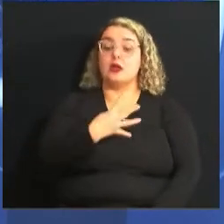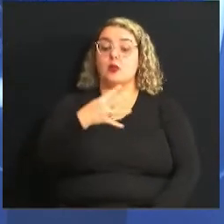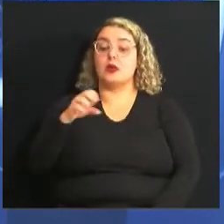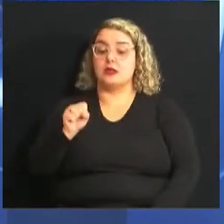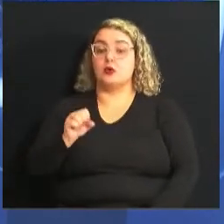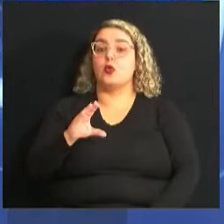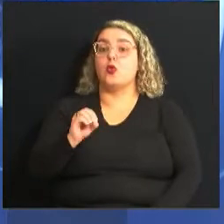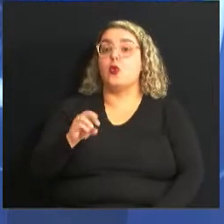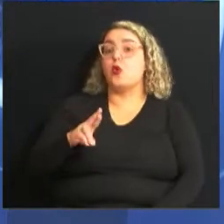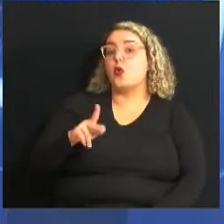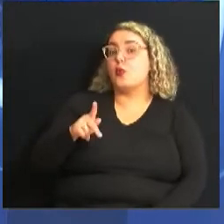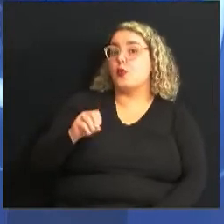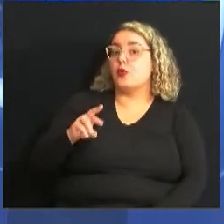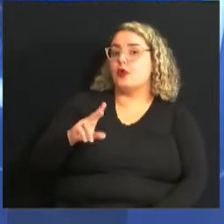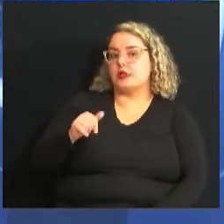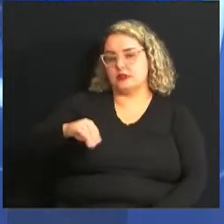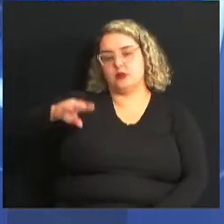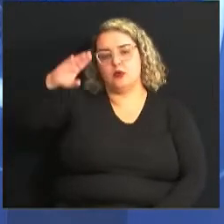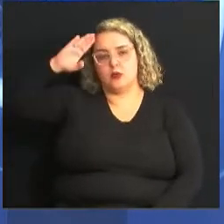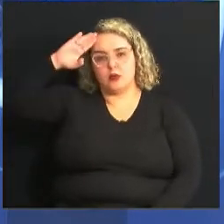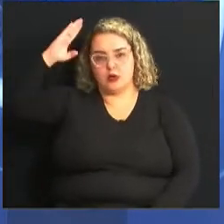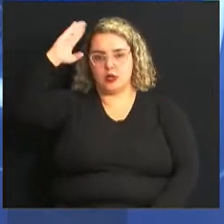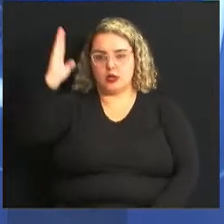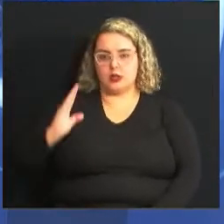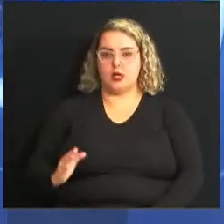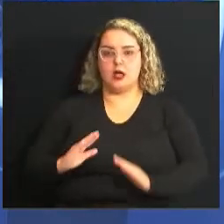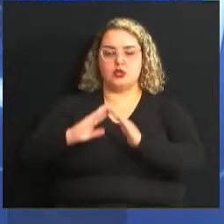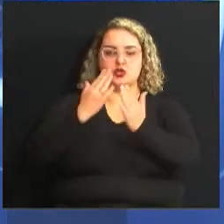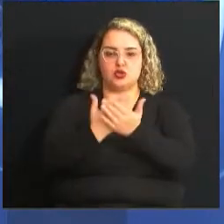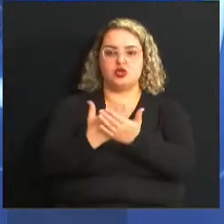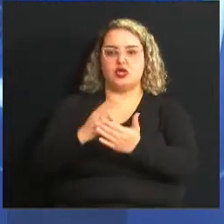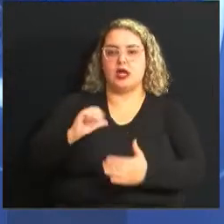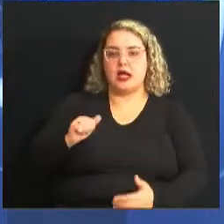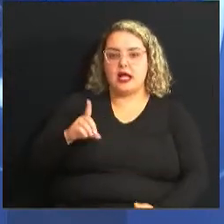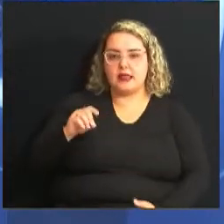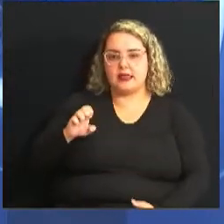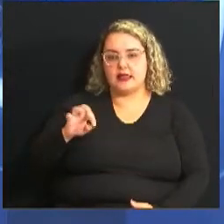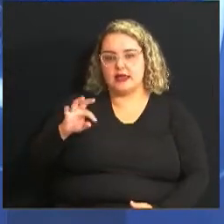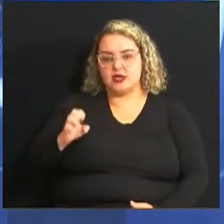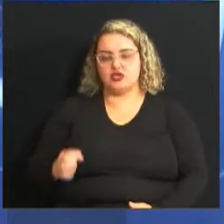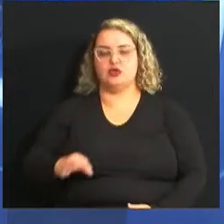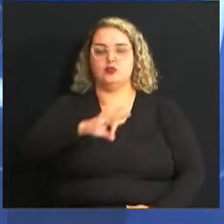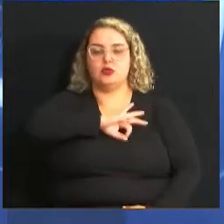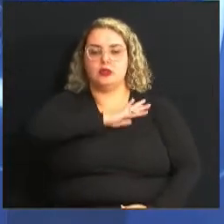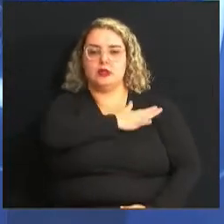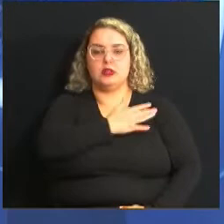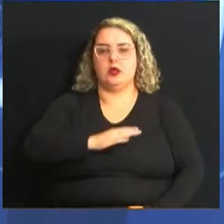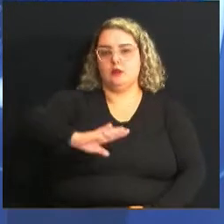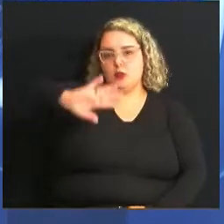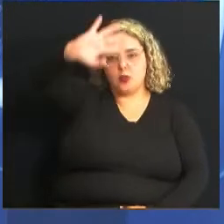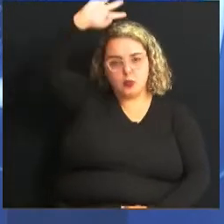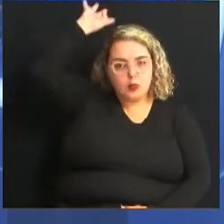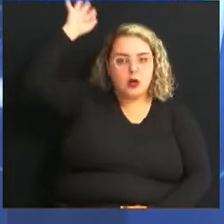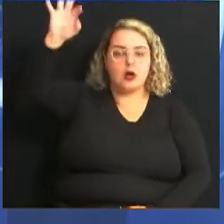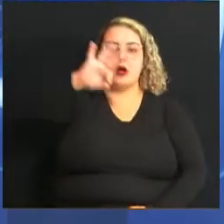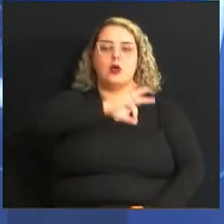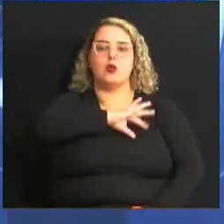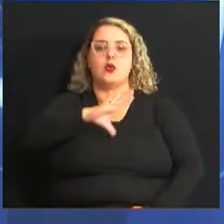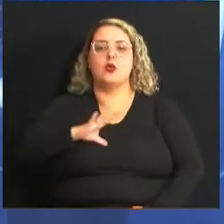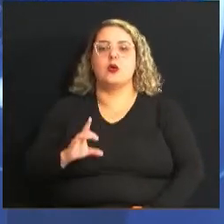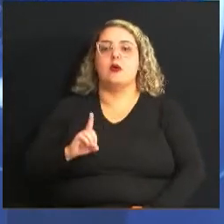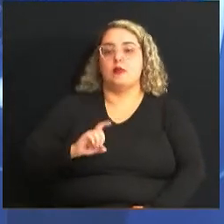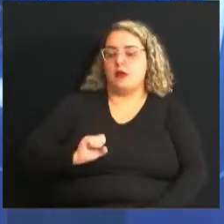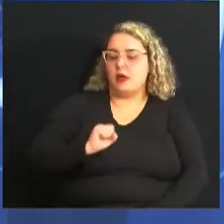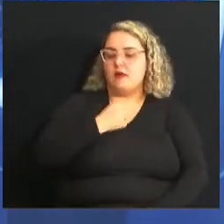as quais o Exército, a Escola de Cadetes, a Polícia Militar, Corpo de Bombeiros, a Guarda Municipal, Defesa Civil,